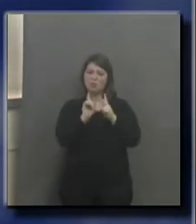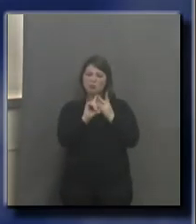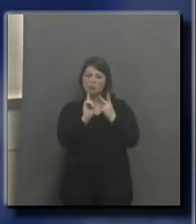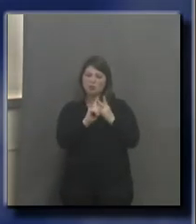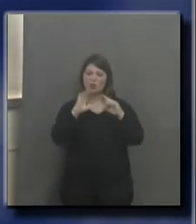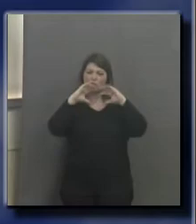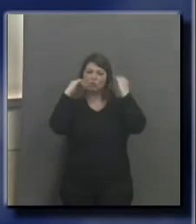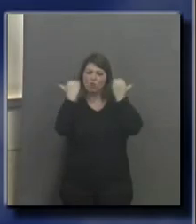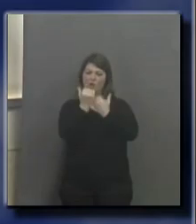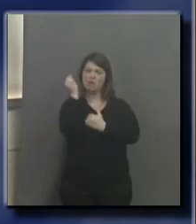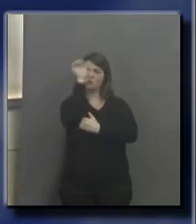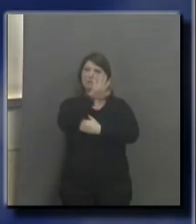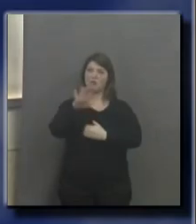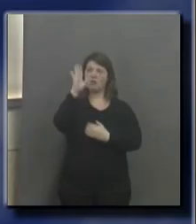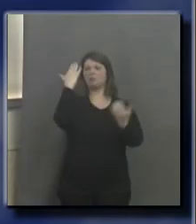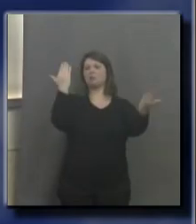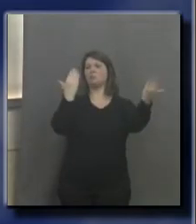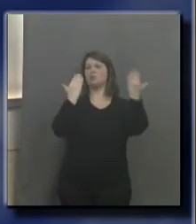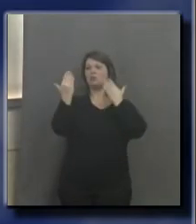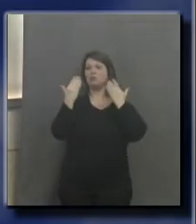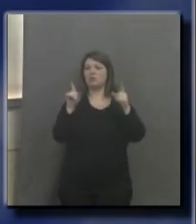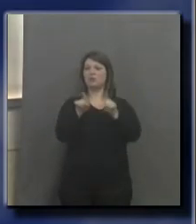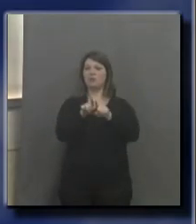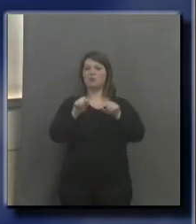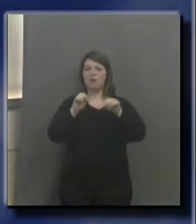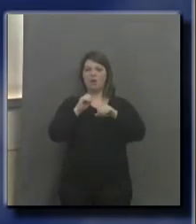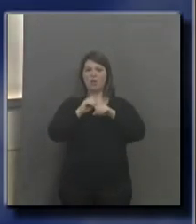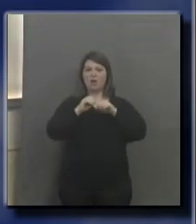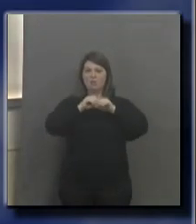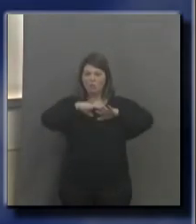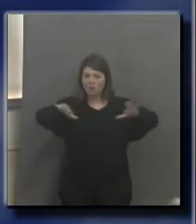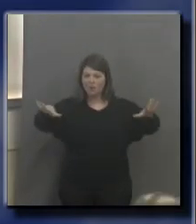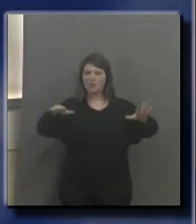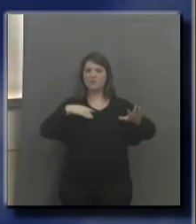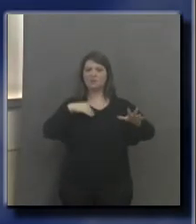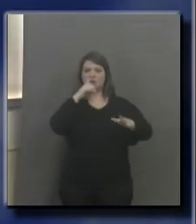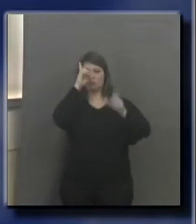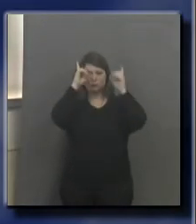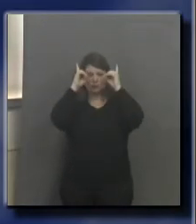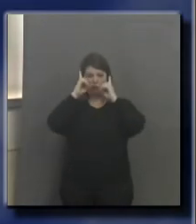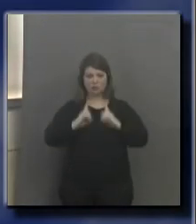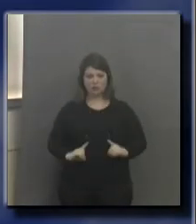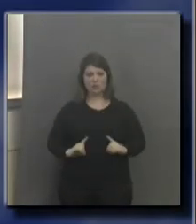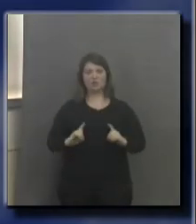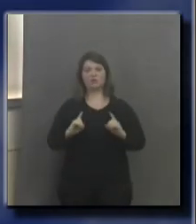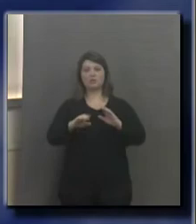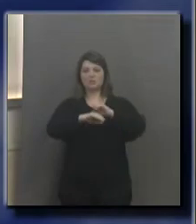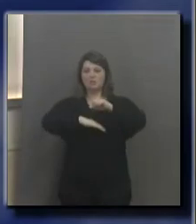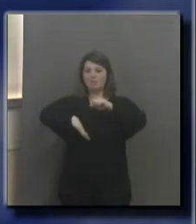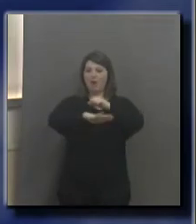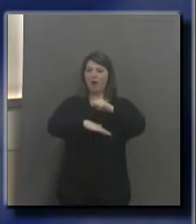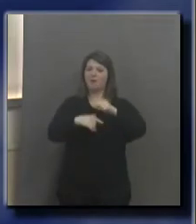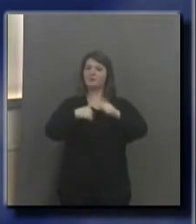de Psicologia, e a publicação da Lei de Diretrizes e Bases da Educação Nacional. Enfim, foi